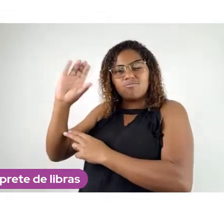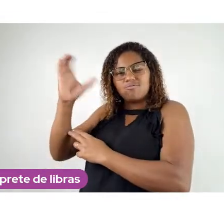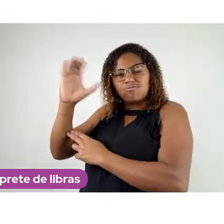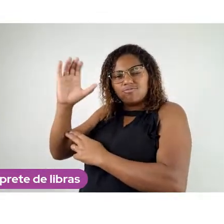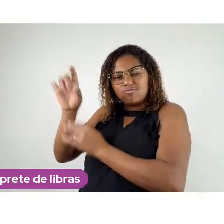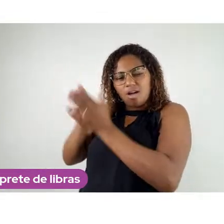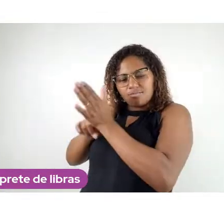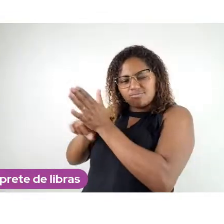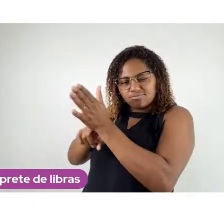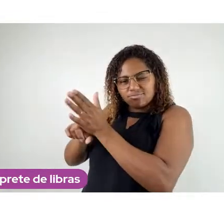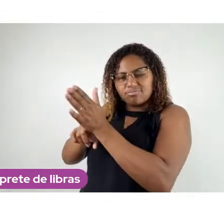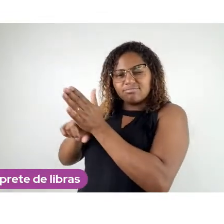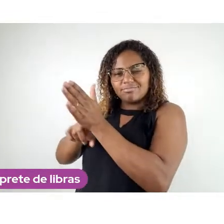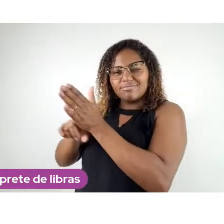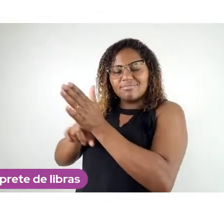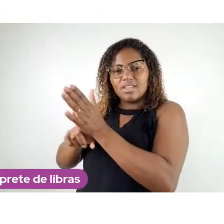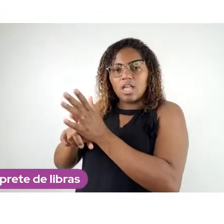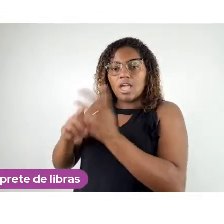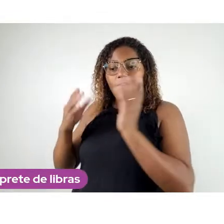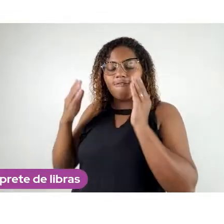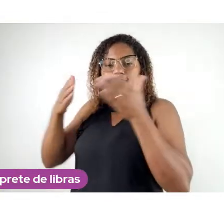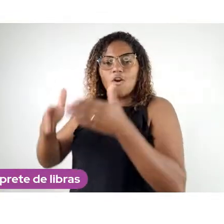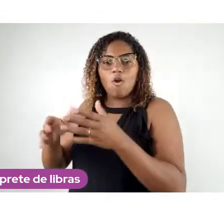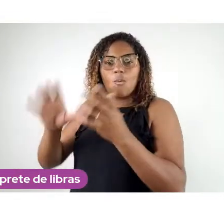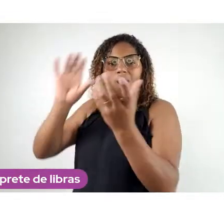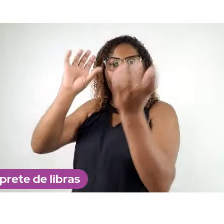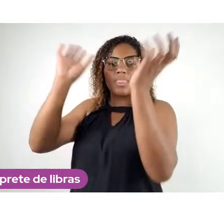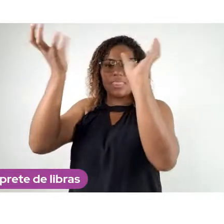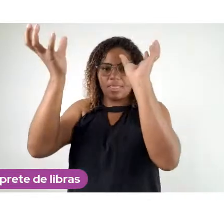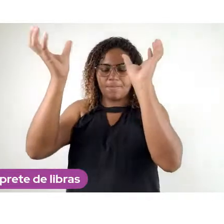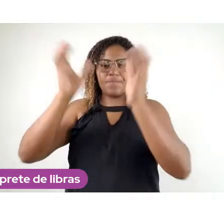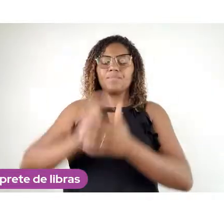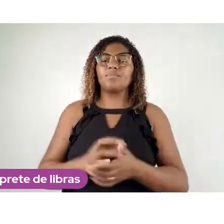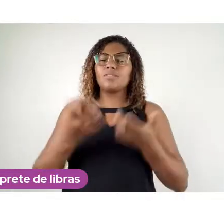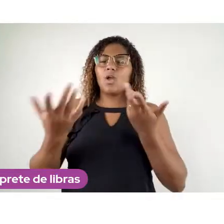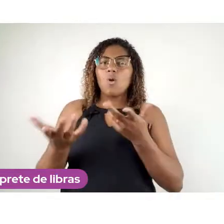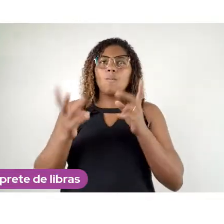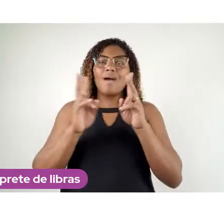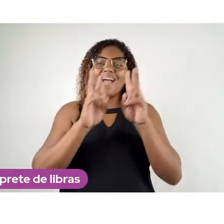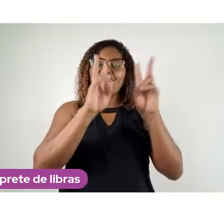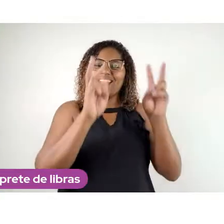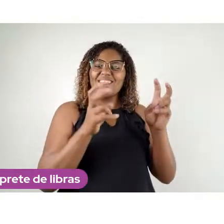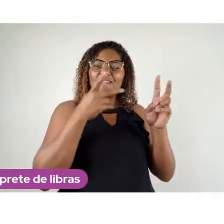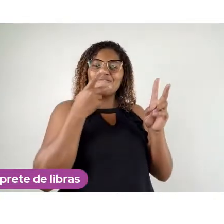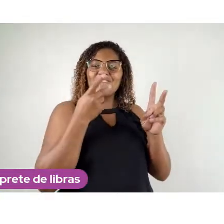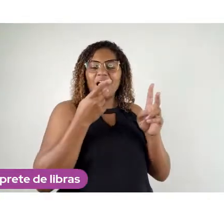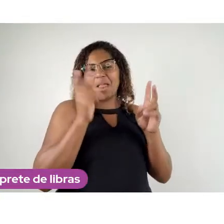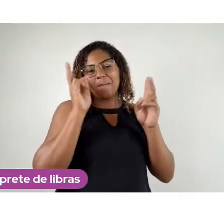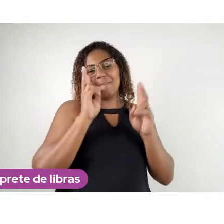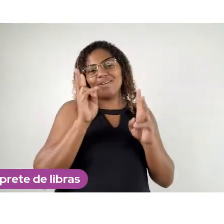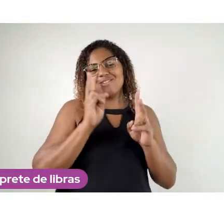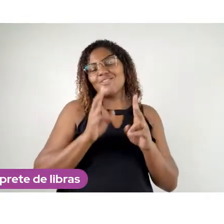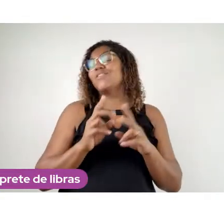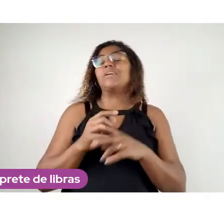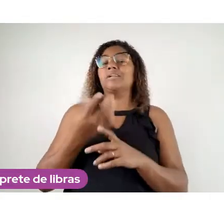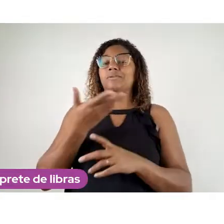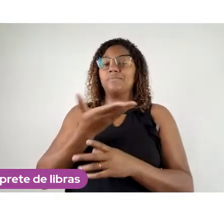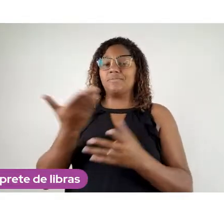ciência que é relacionada às mudanças climáticas. E aí eu vou fazer um pequeno parênteses para contar uma história, que